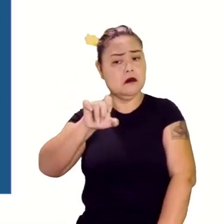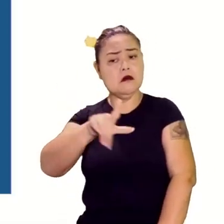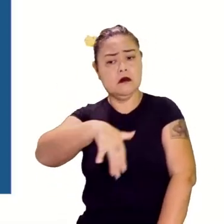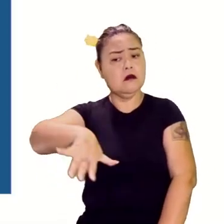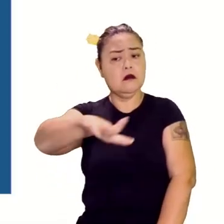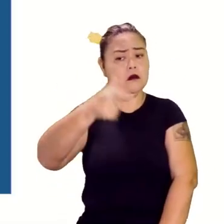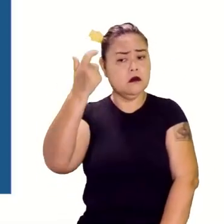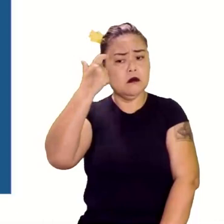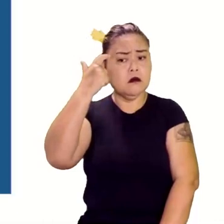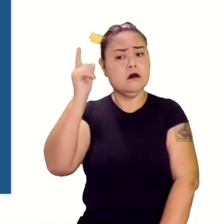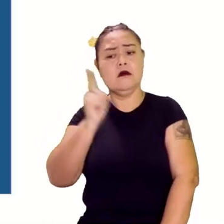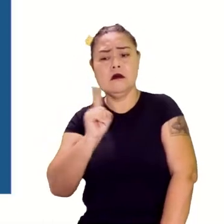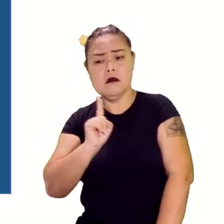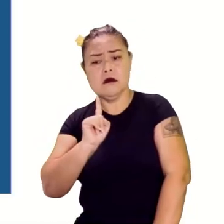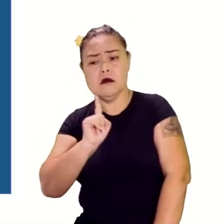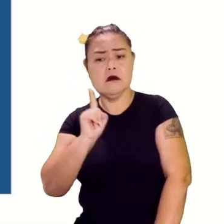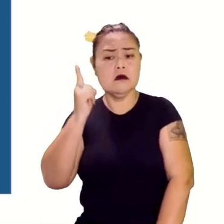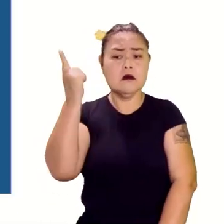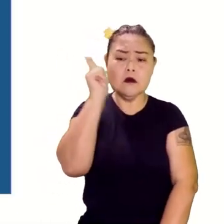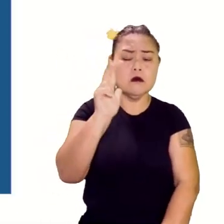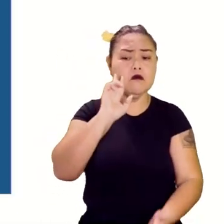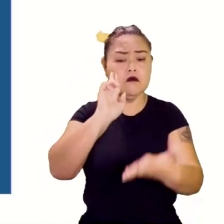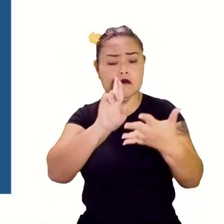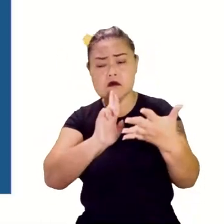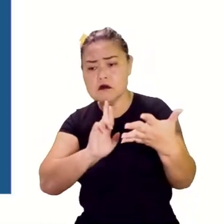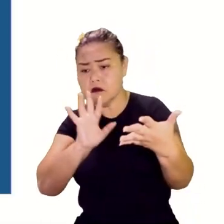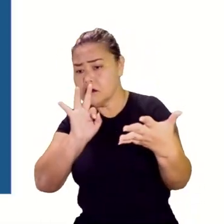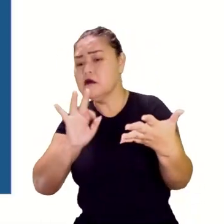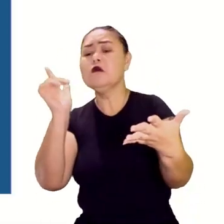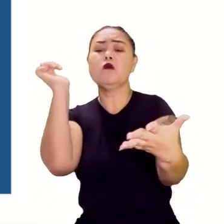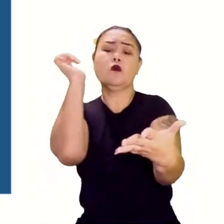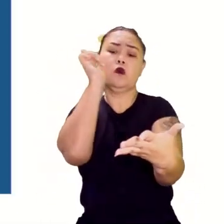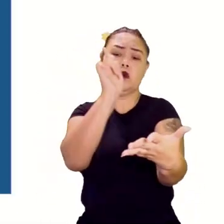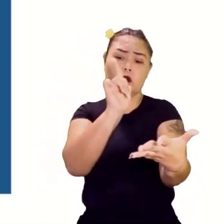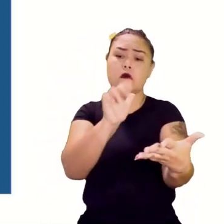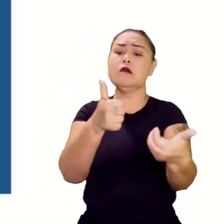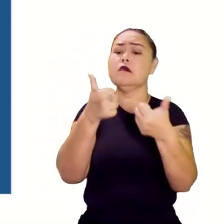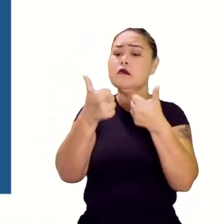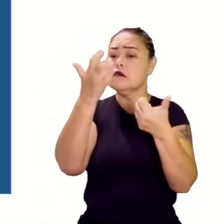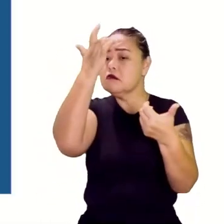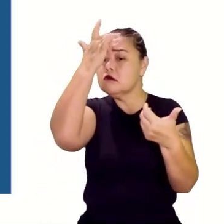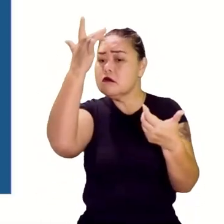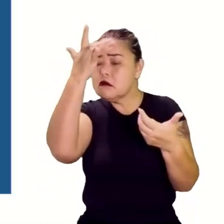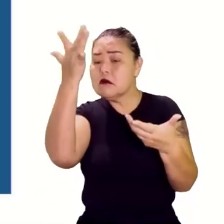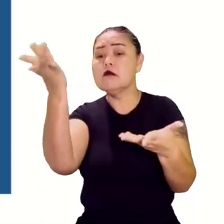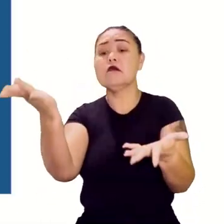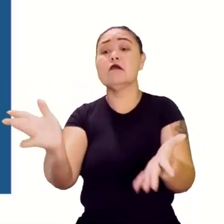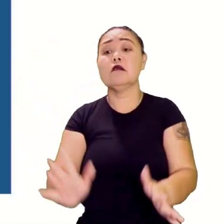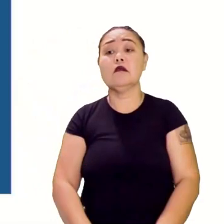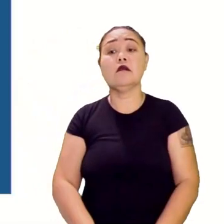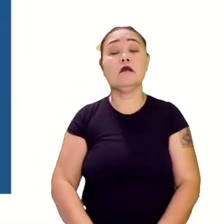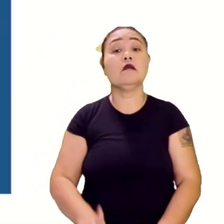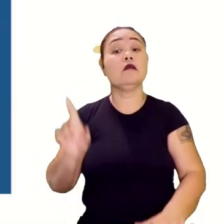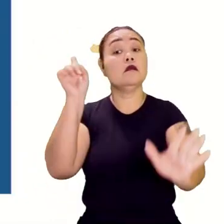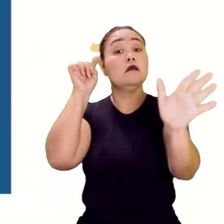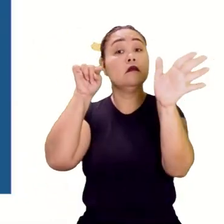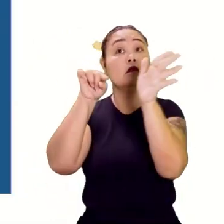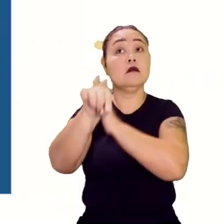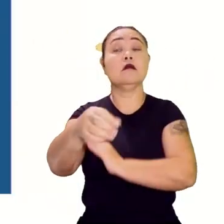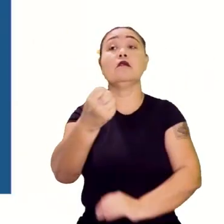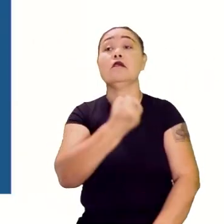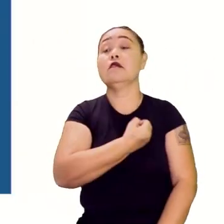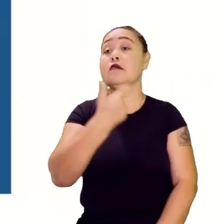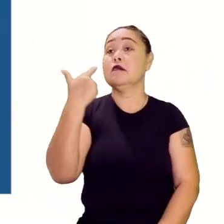tá pensando, ah, não, eu não sei se eu consigo acertar essas aí, não. Consegue sim. É fácil sim, fácil sim. Assim? Vamos lá, pergunta de